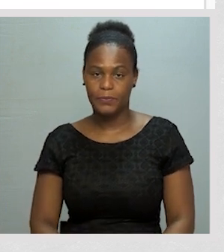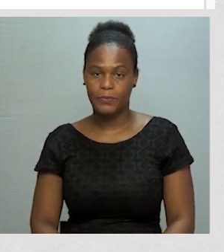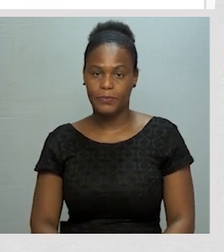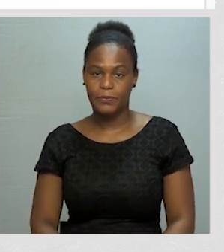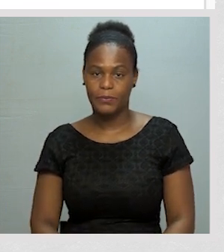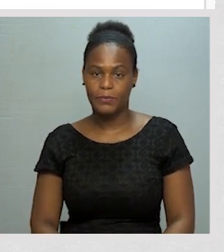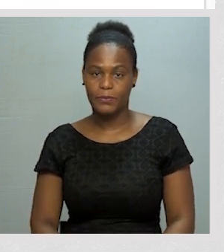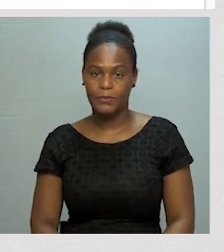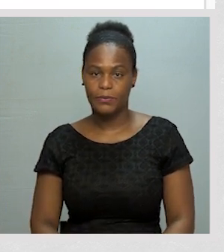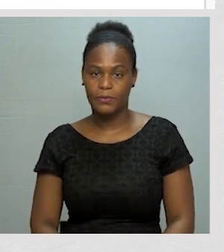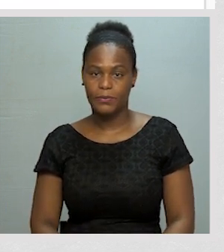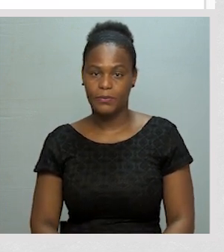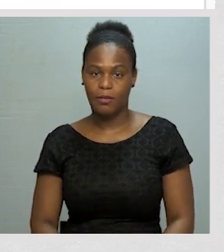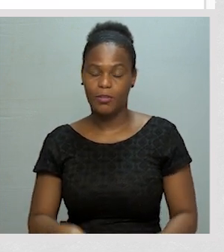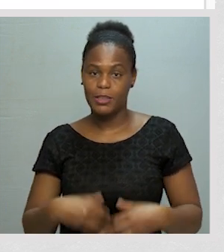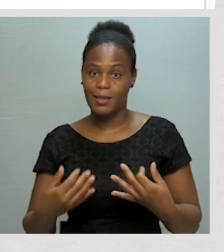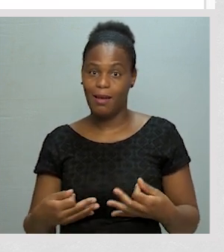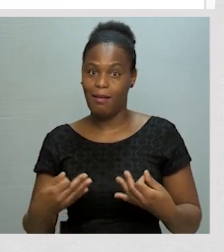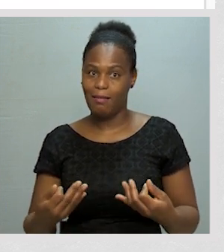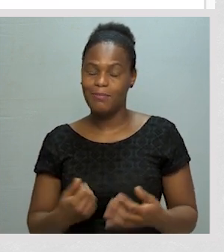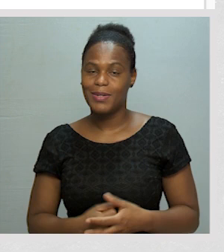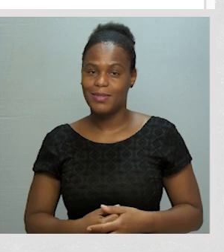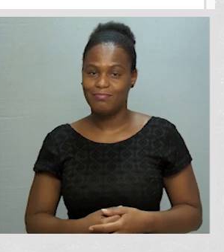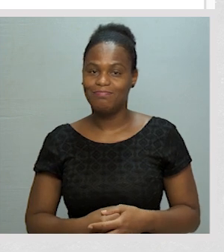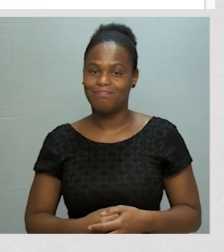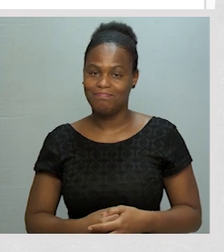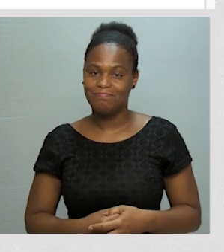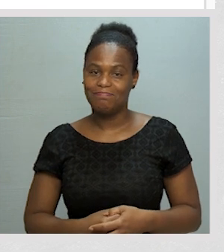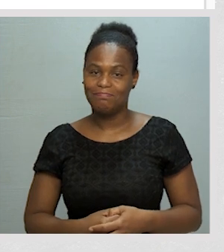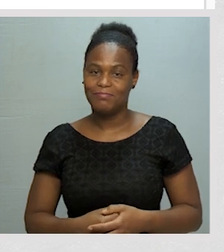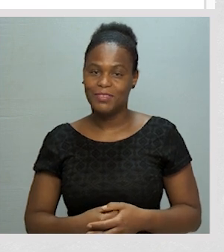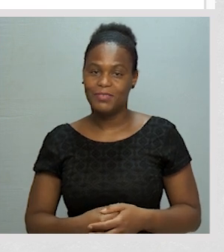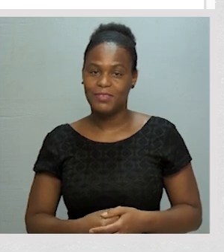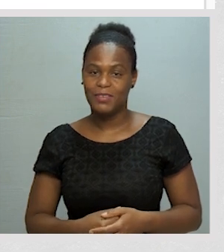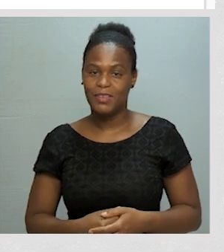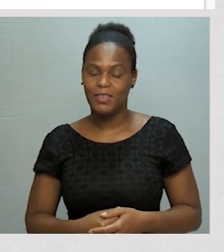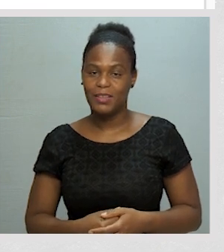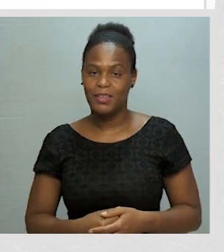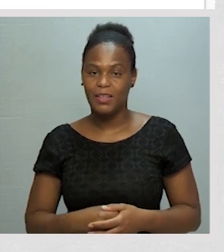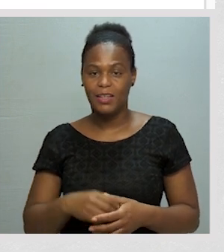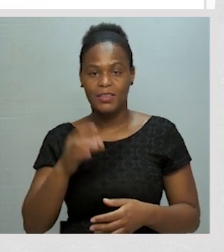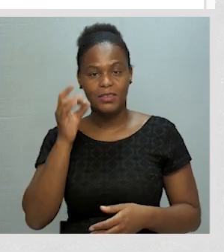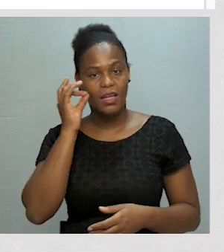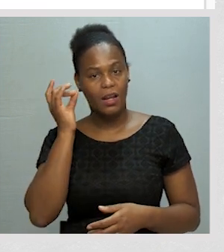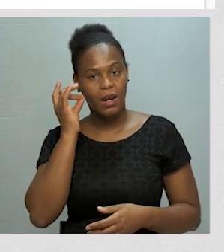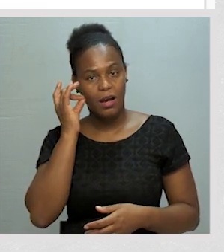148, vamos saber o resultado depois de fazermos a continha de pé.